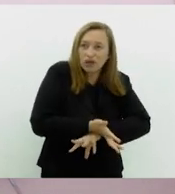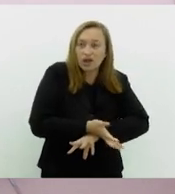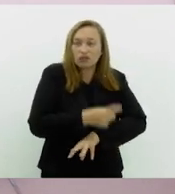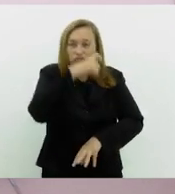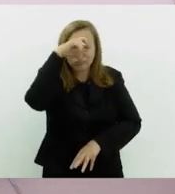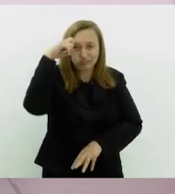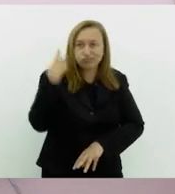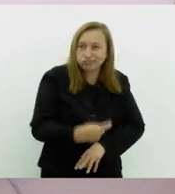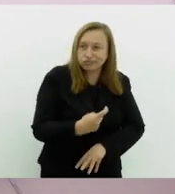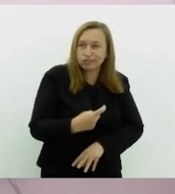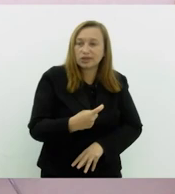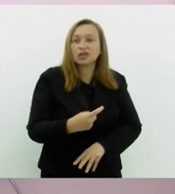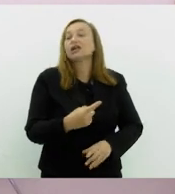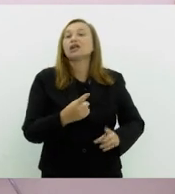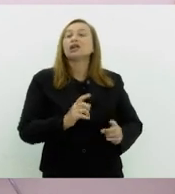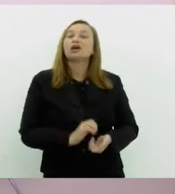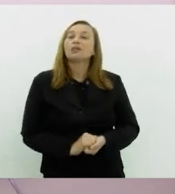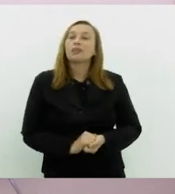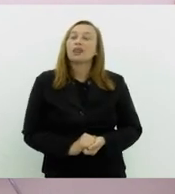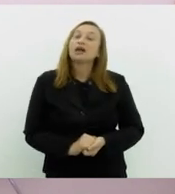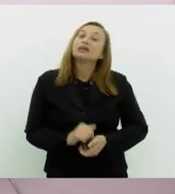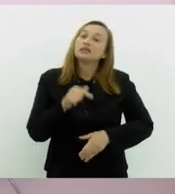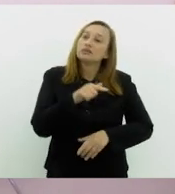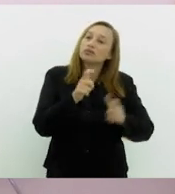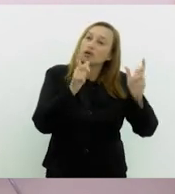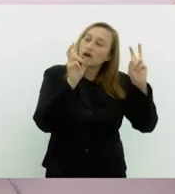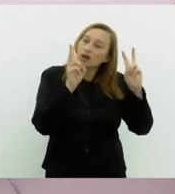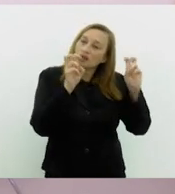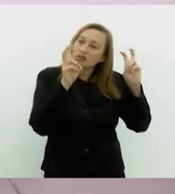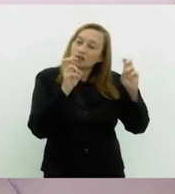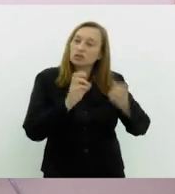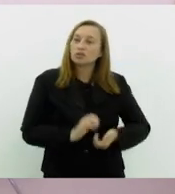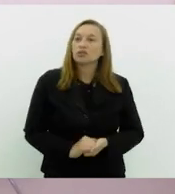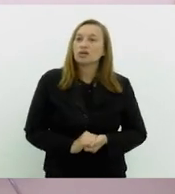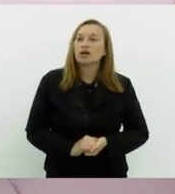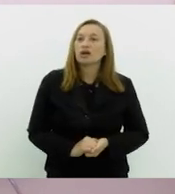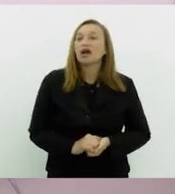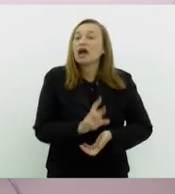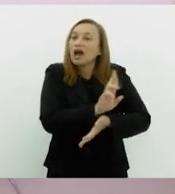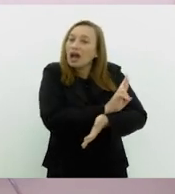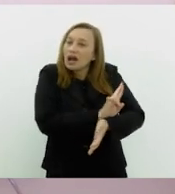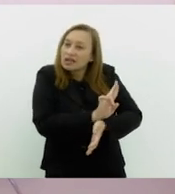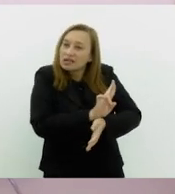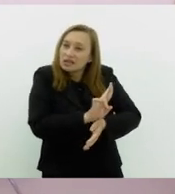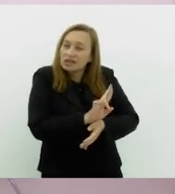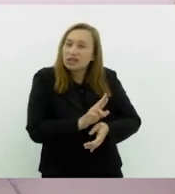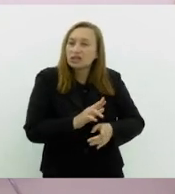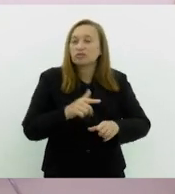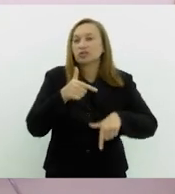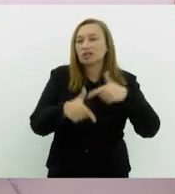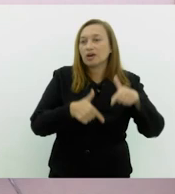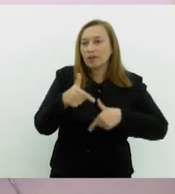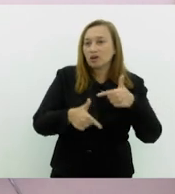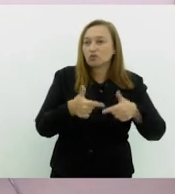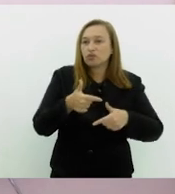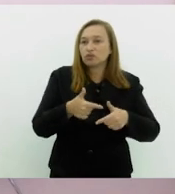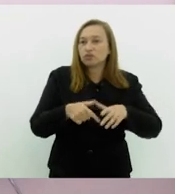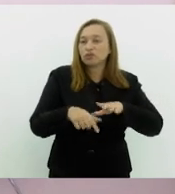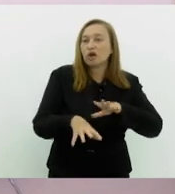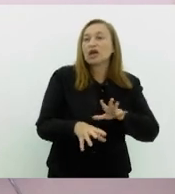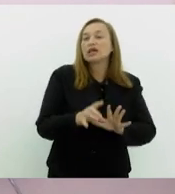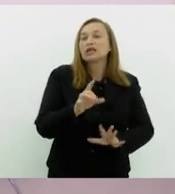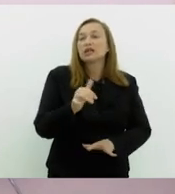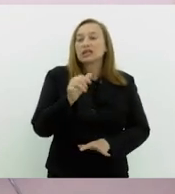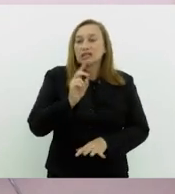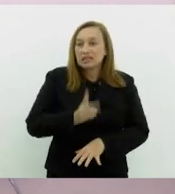degradantes ou servidão por dívida. Nesse caso, há a consonância do racismo, considerando que a maioria das trabalhadoras superexploradas são pretas,